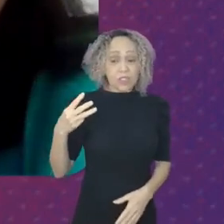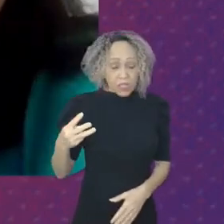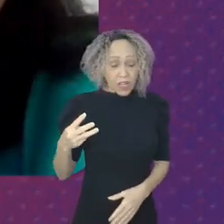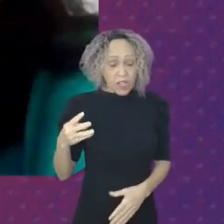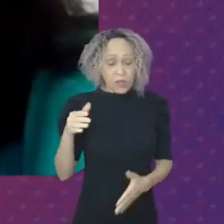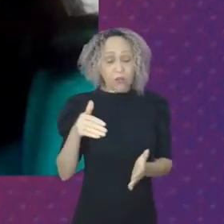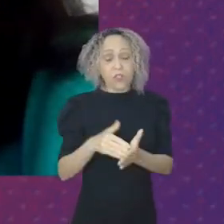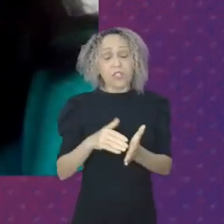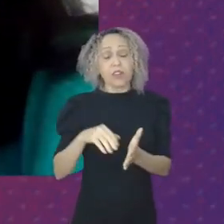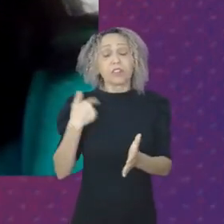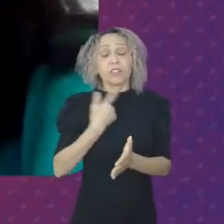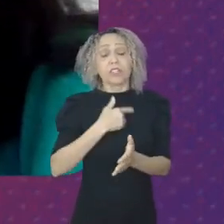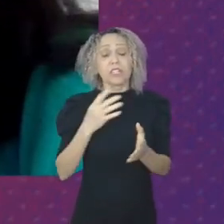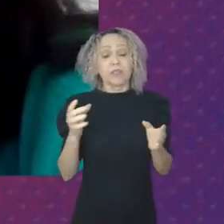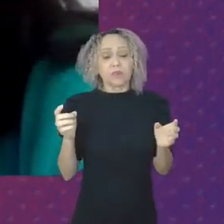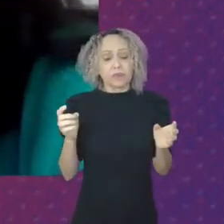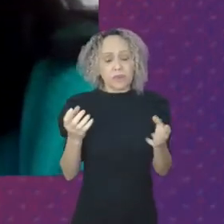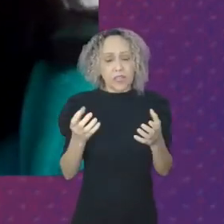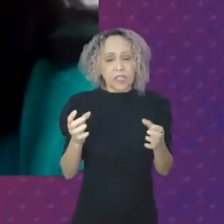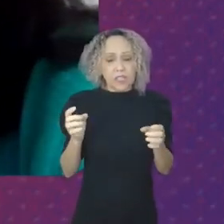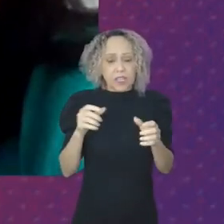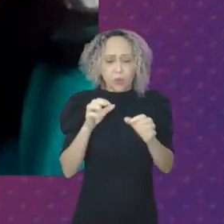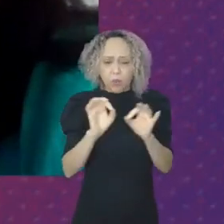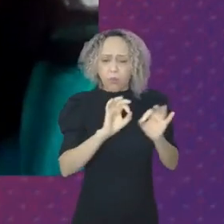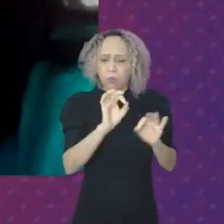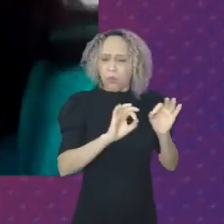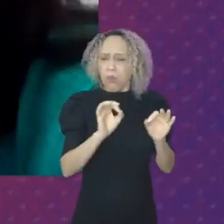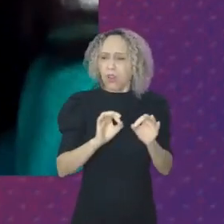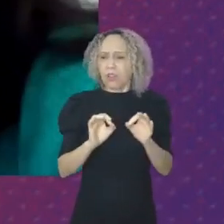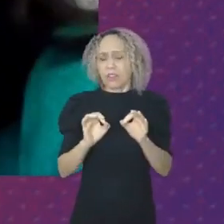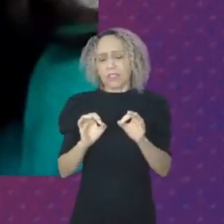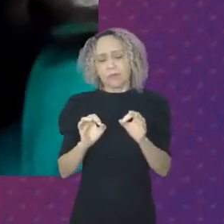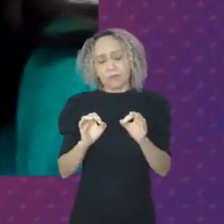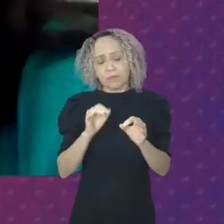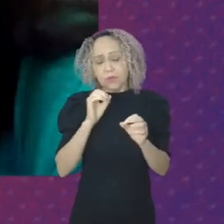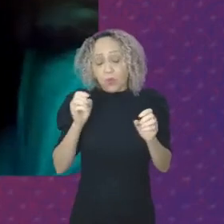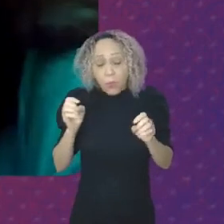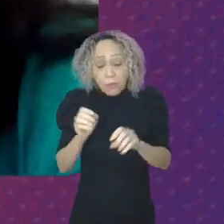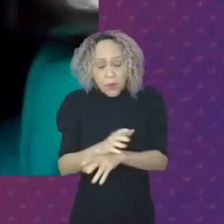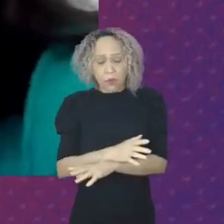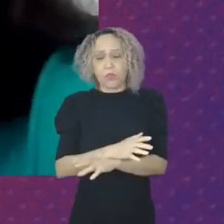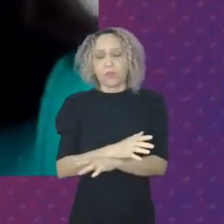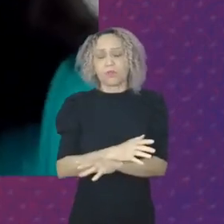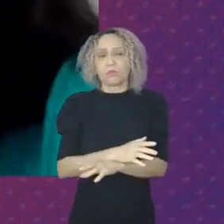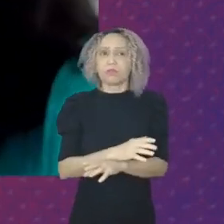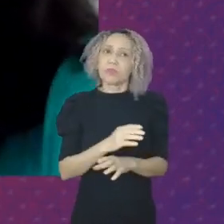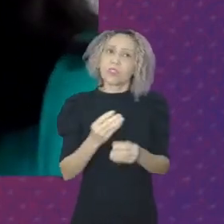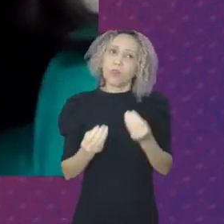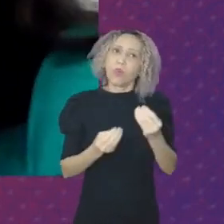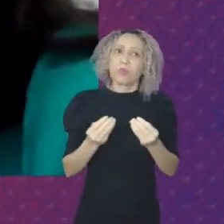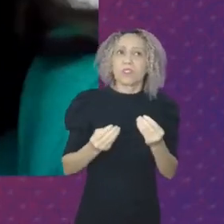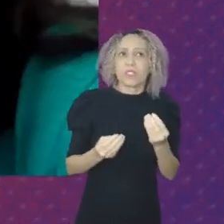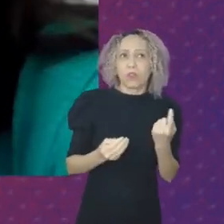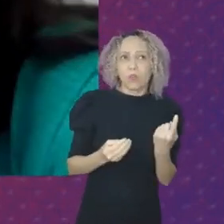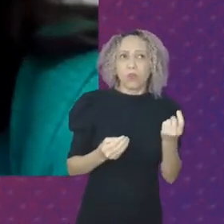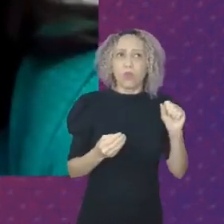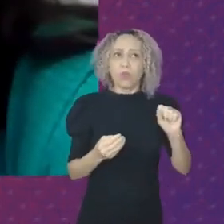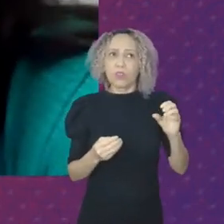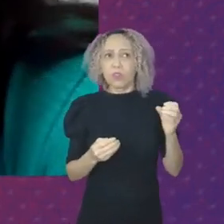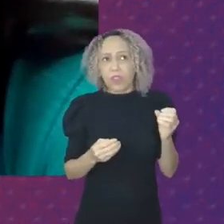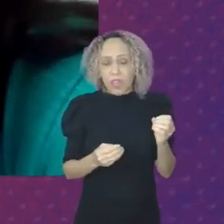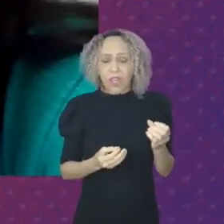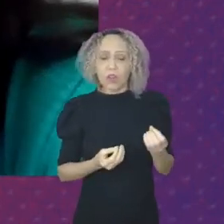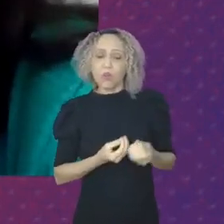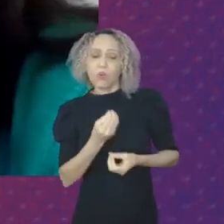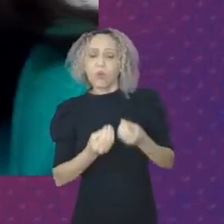vai voltar o funcionamento do Ligue 180? Como é que nós estamos trabalhando essa reestruturação